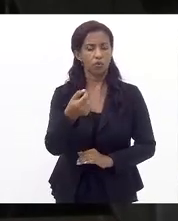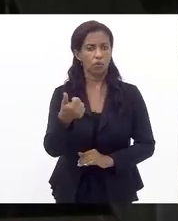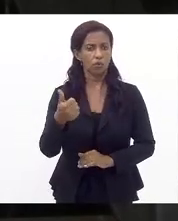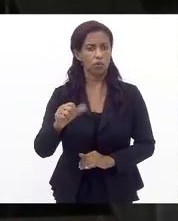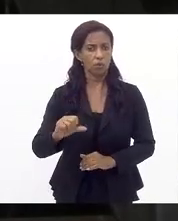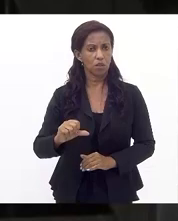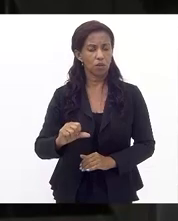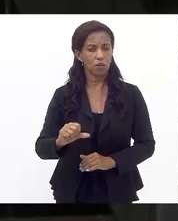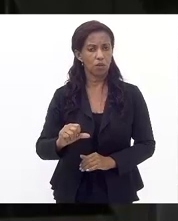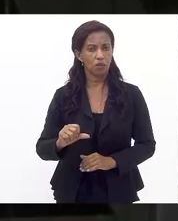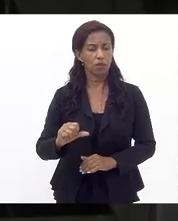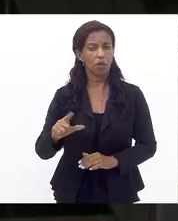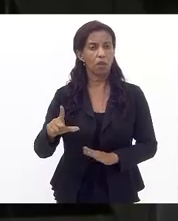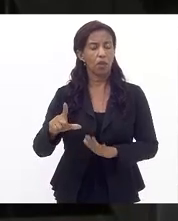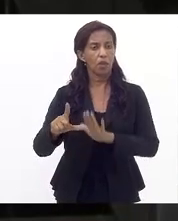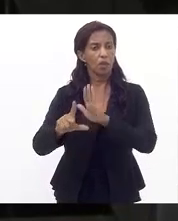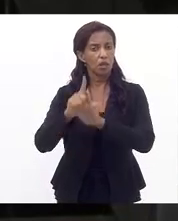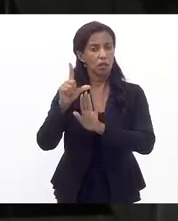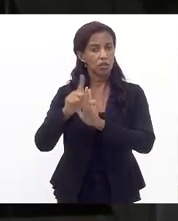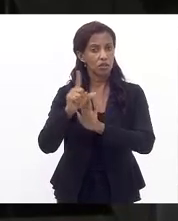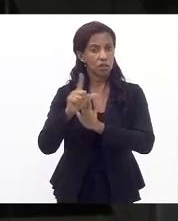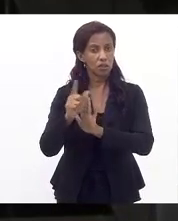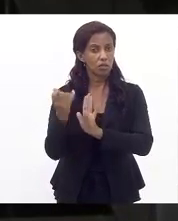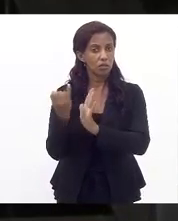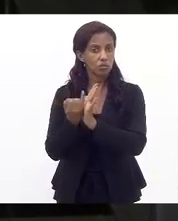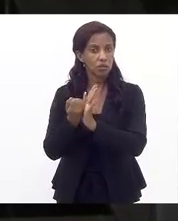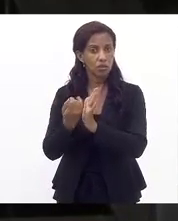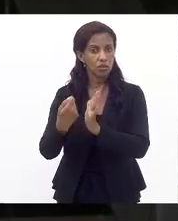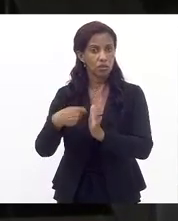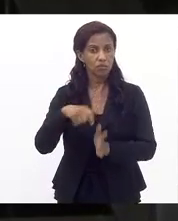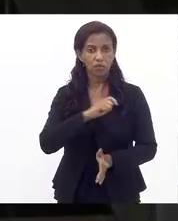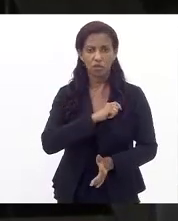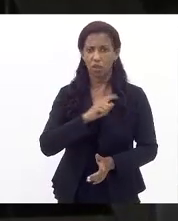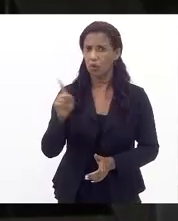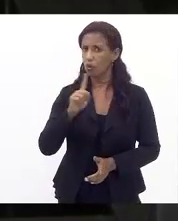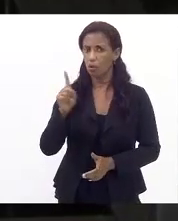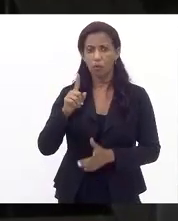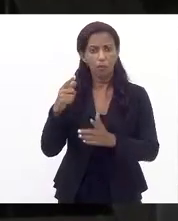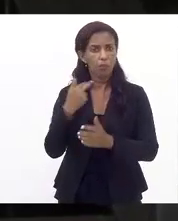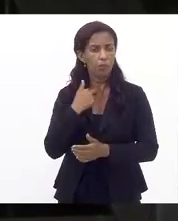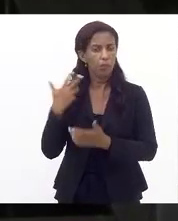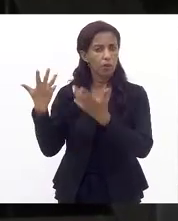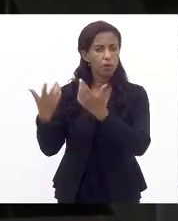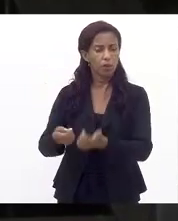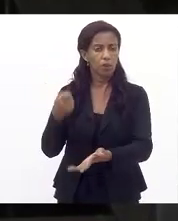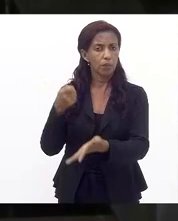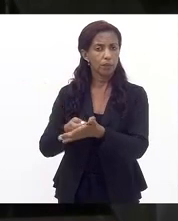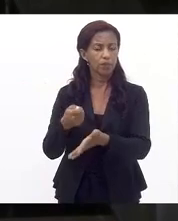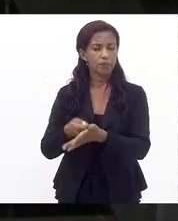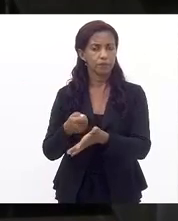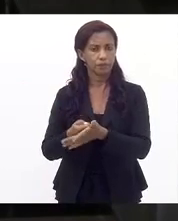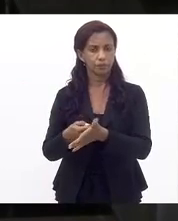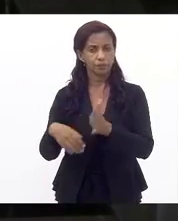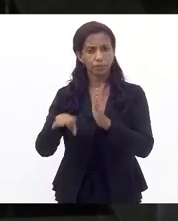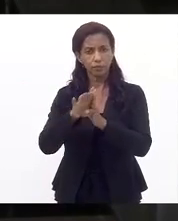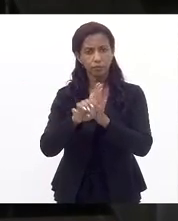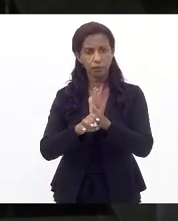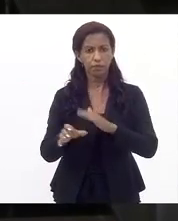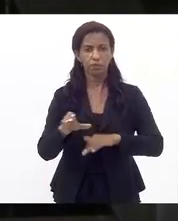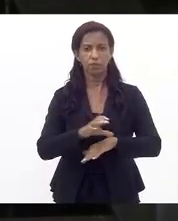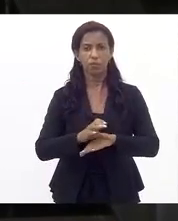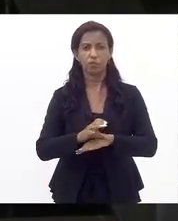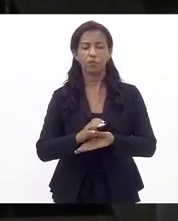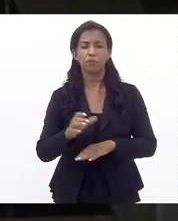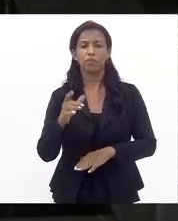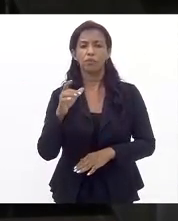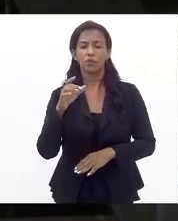é legislação do regime de apuração fiscal E aí nós não somos obrigados não há nenhuma obrigatoriedade a emenda contra você que